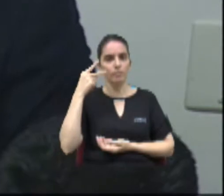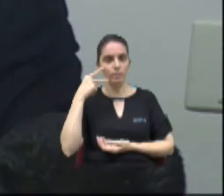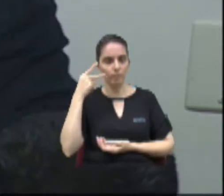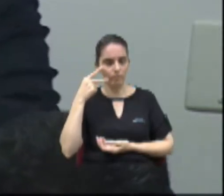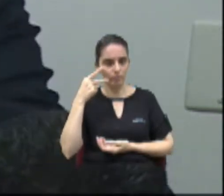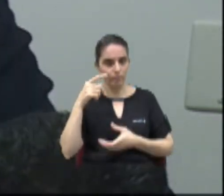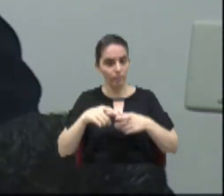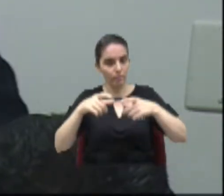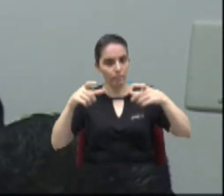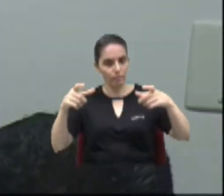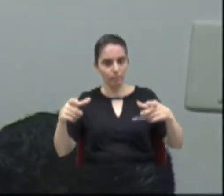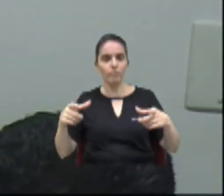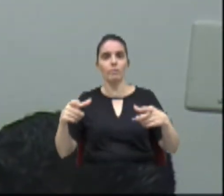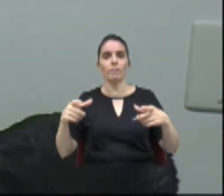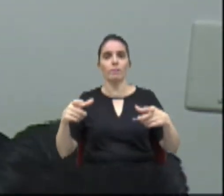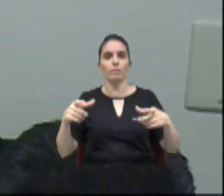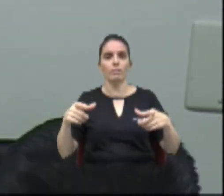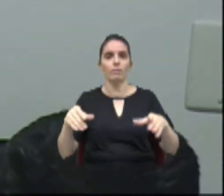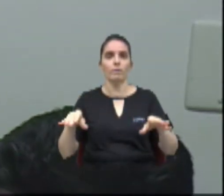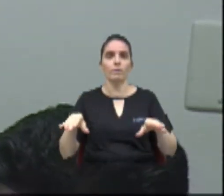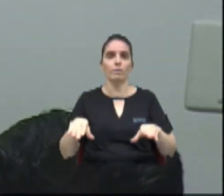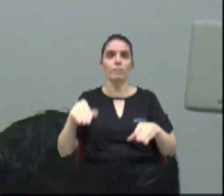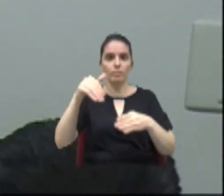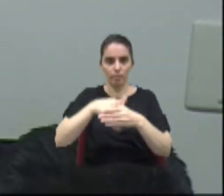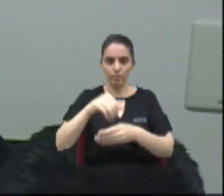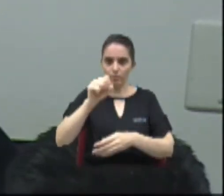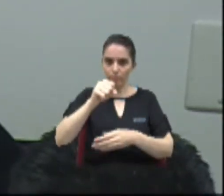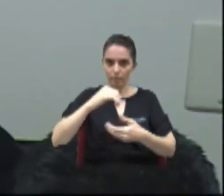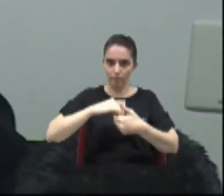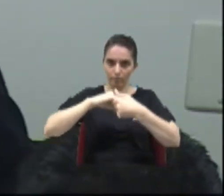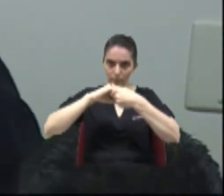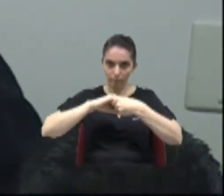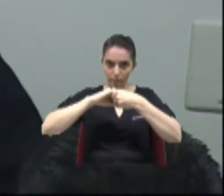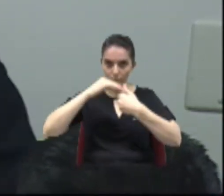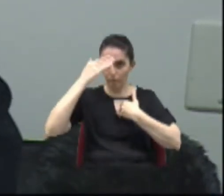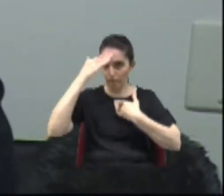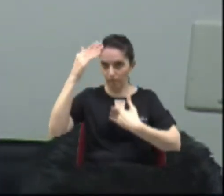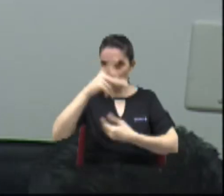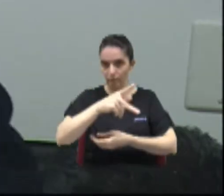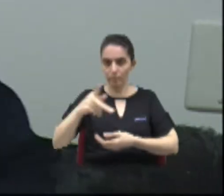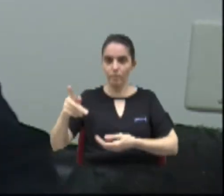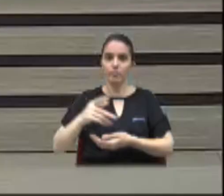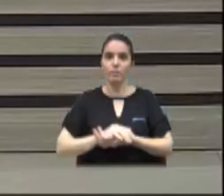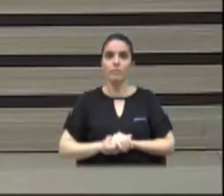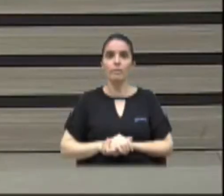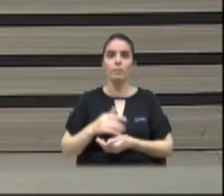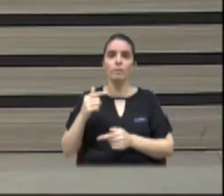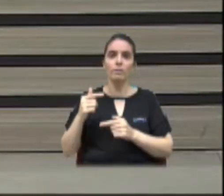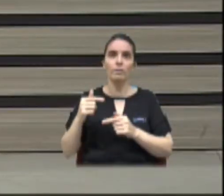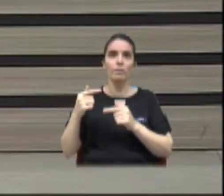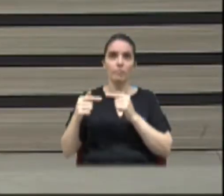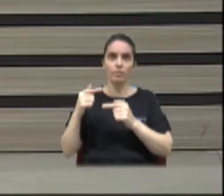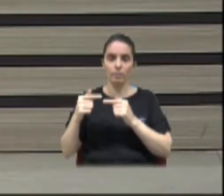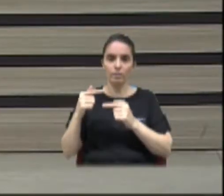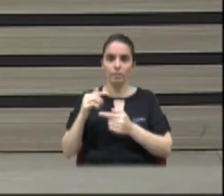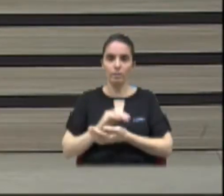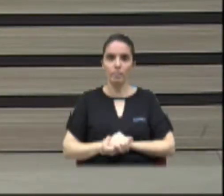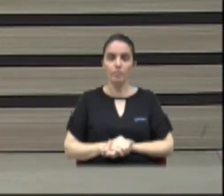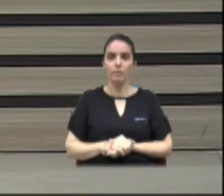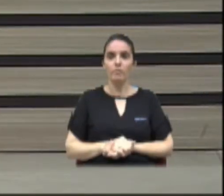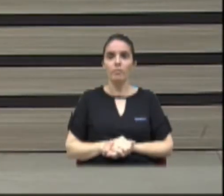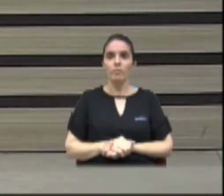vida, eu estava em primeiro, agora eu estou em 10º. Mas espera aí, são os critérios que a pontuação que você tem gente com a maior pontuação. Obrigado,